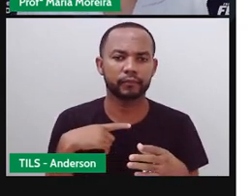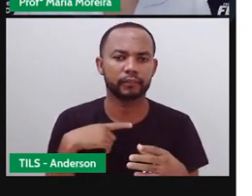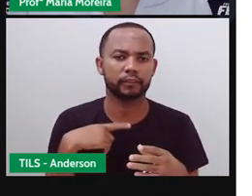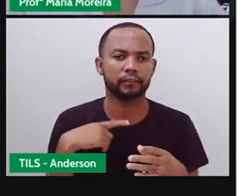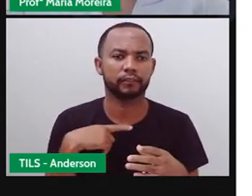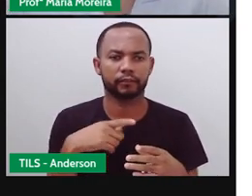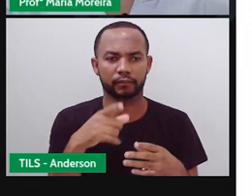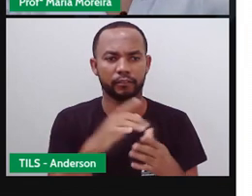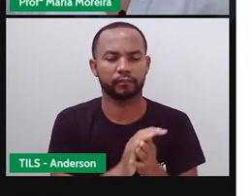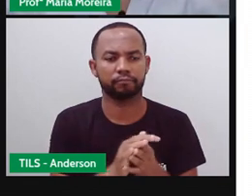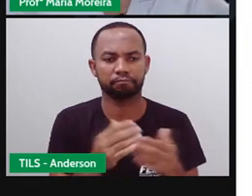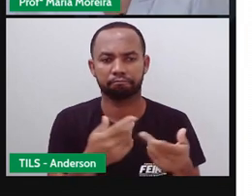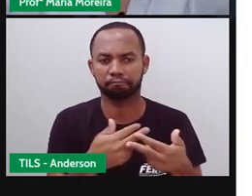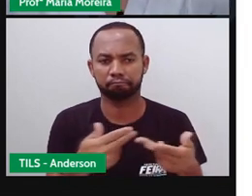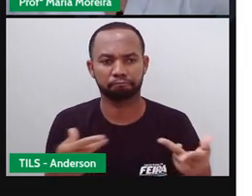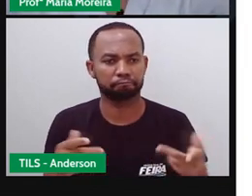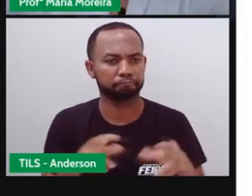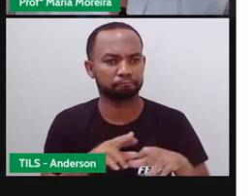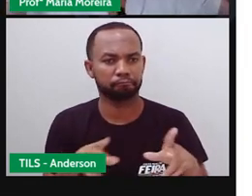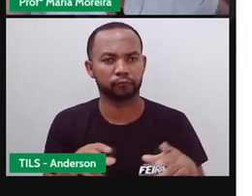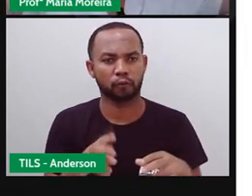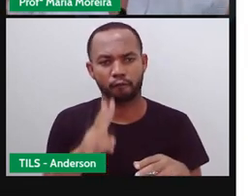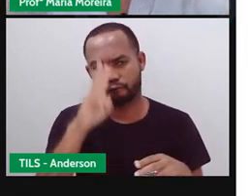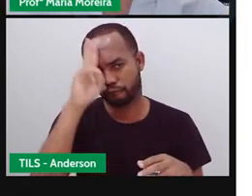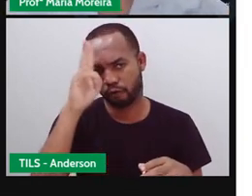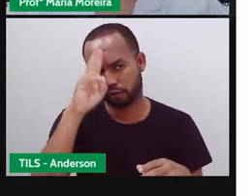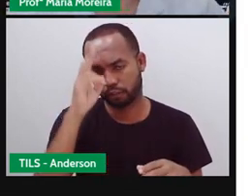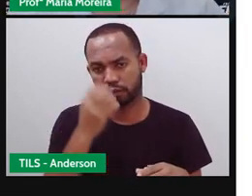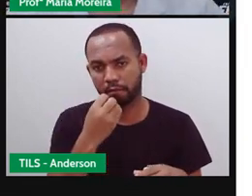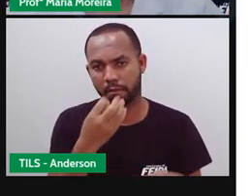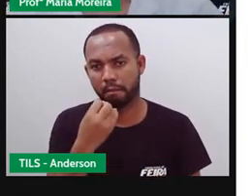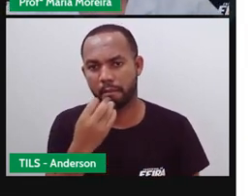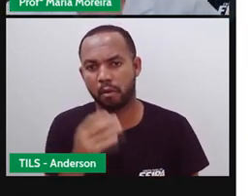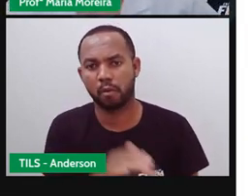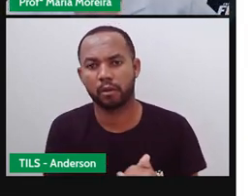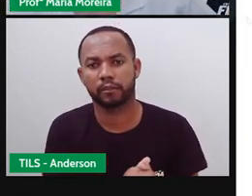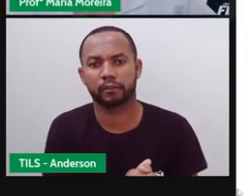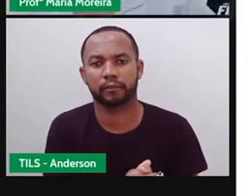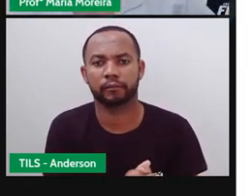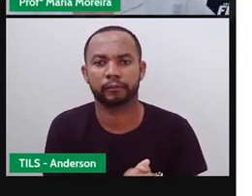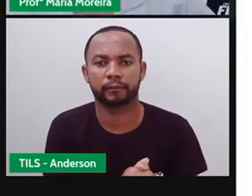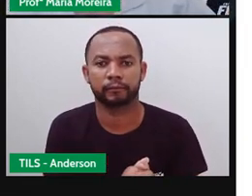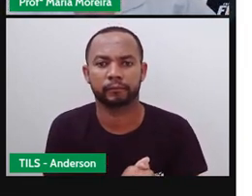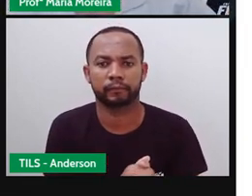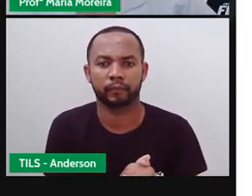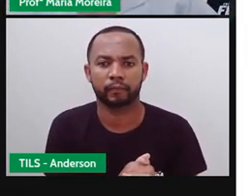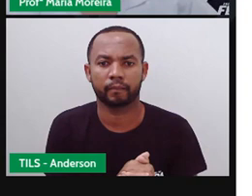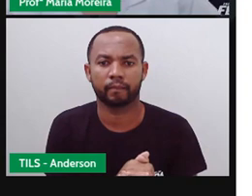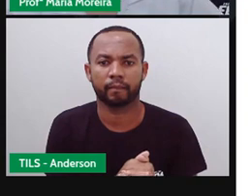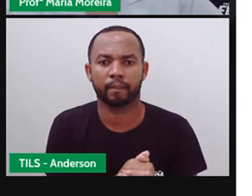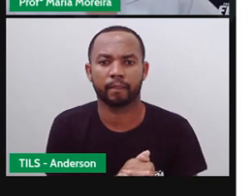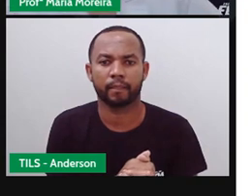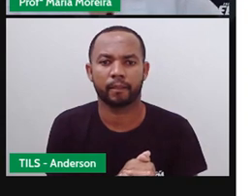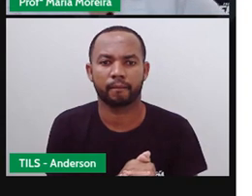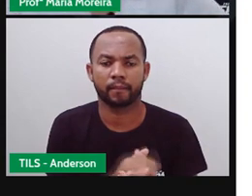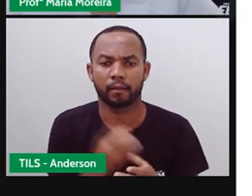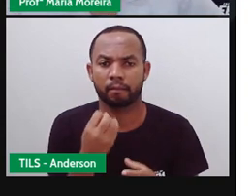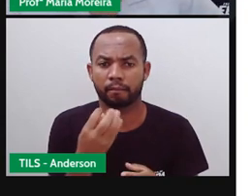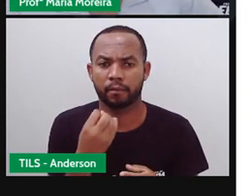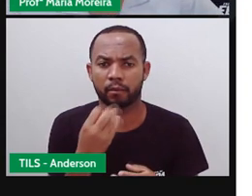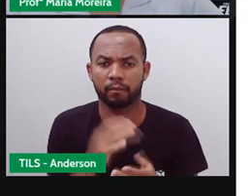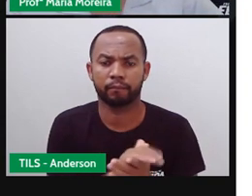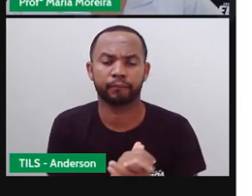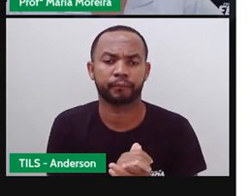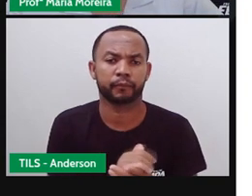minhoca Obviamente as contas vão crescer fortes e ó saudáveis a